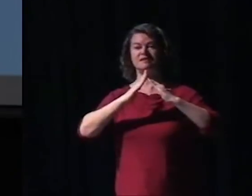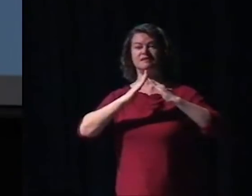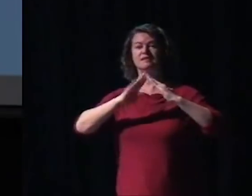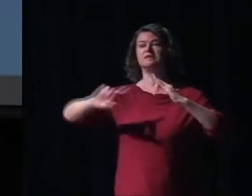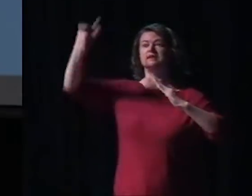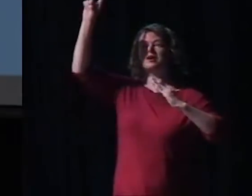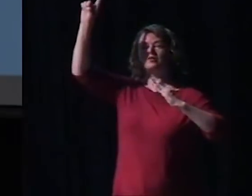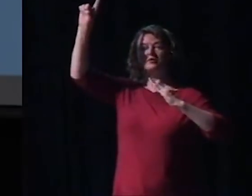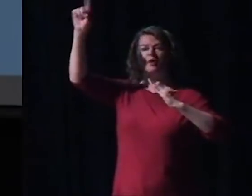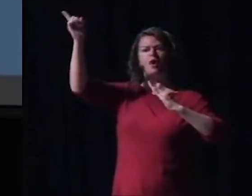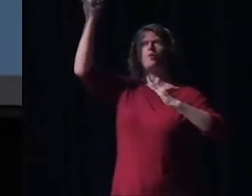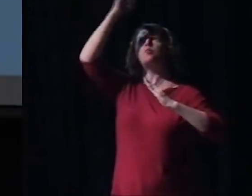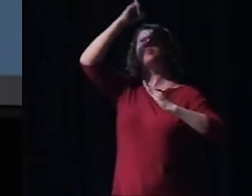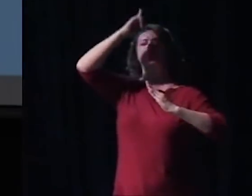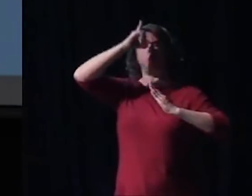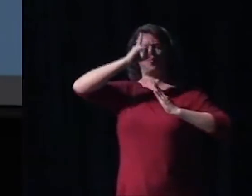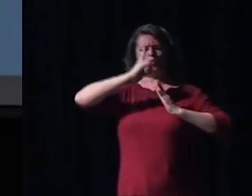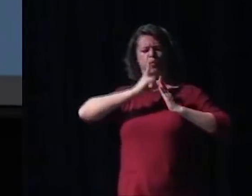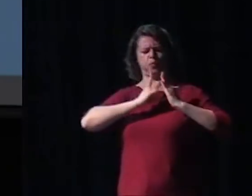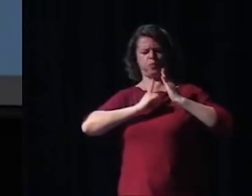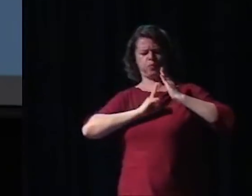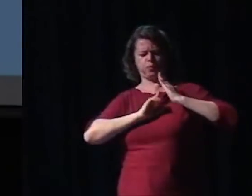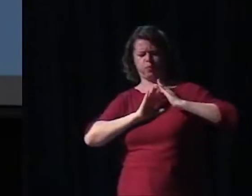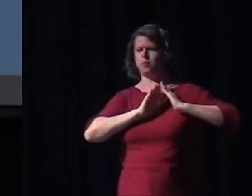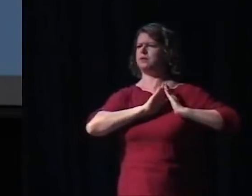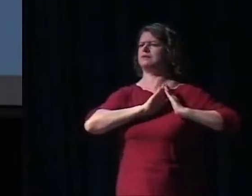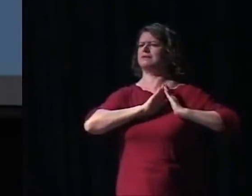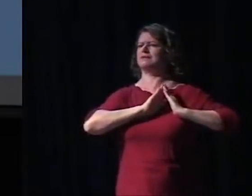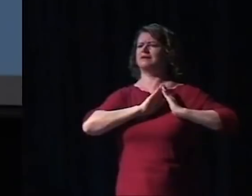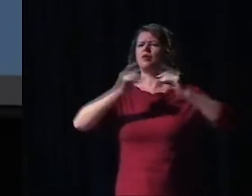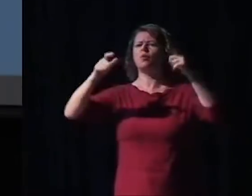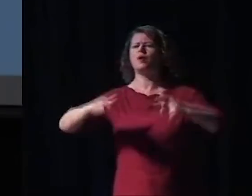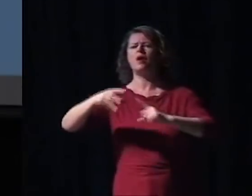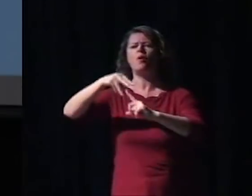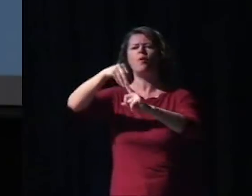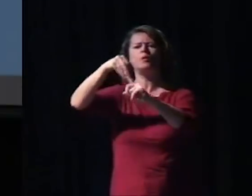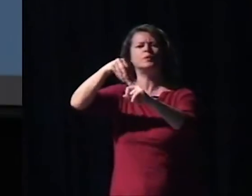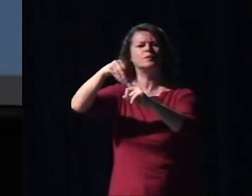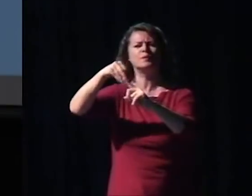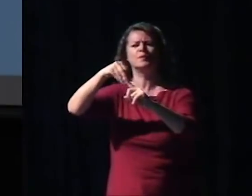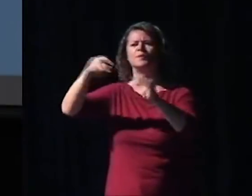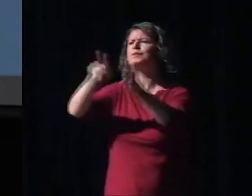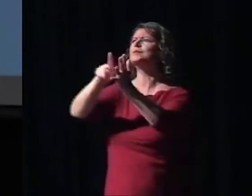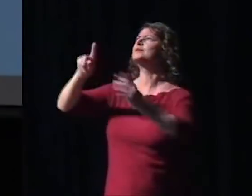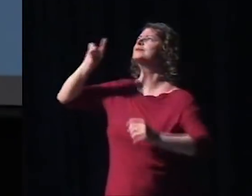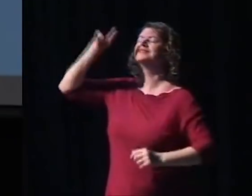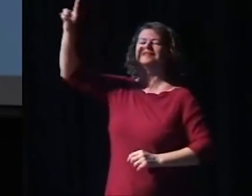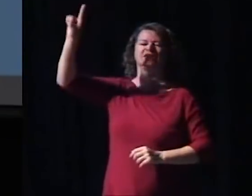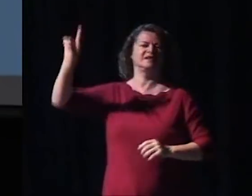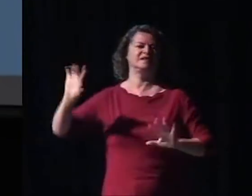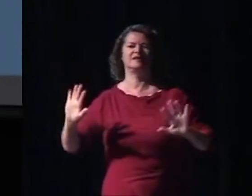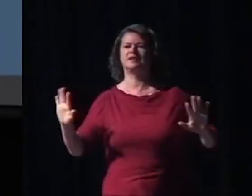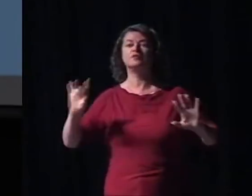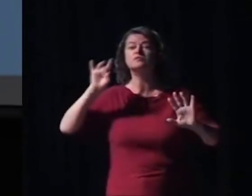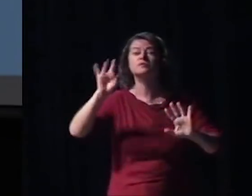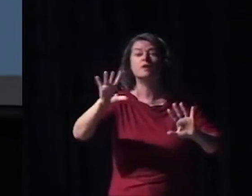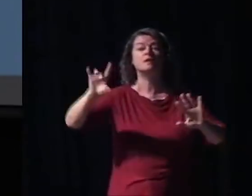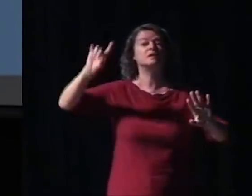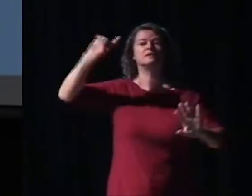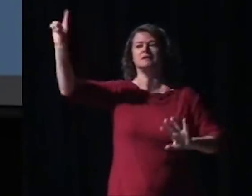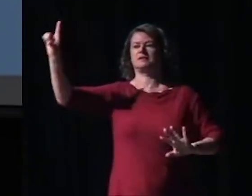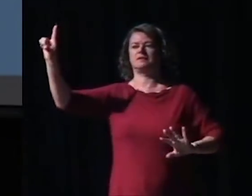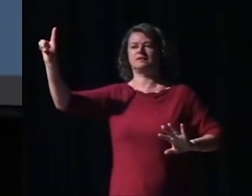o santuário, aquele lugar único e personalíssimo, aonde só o